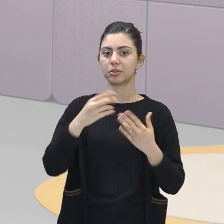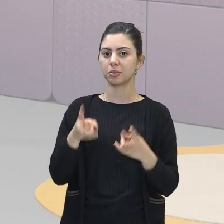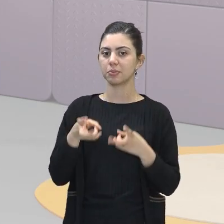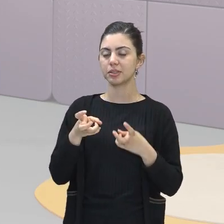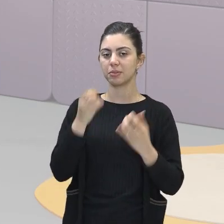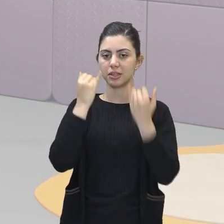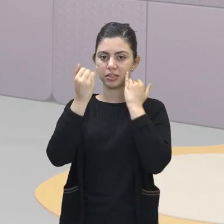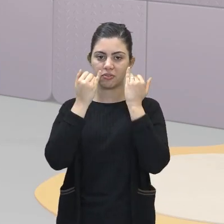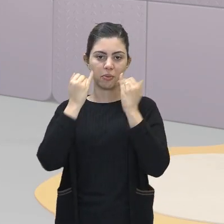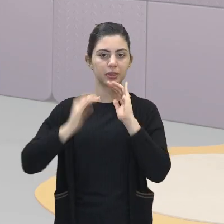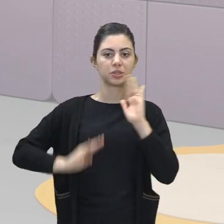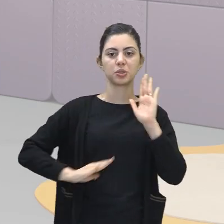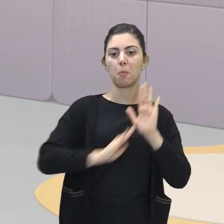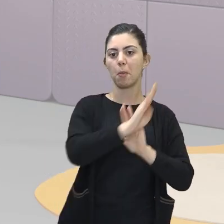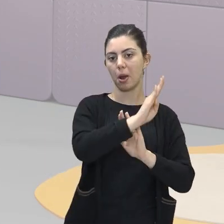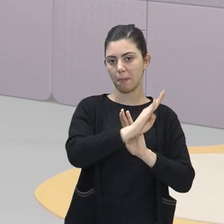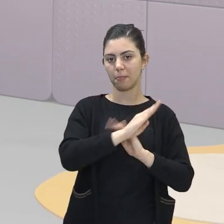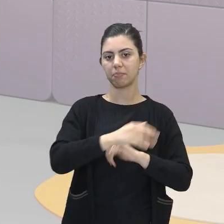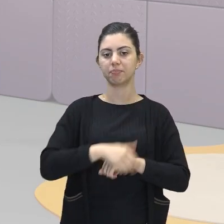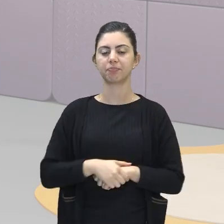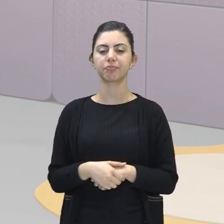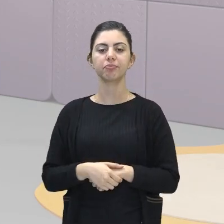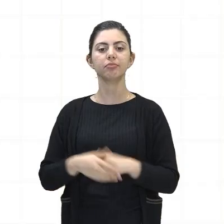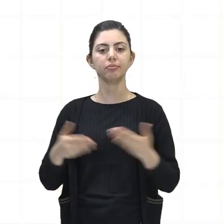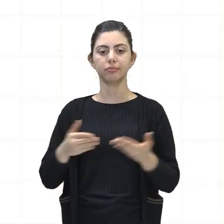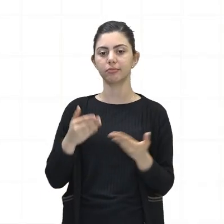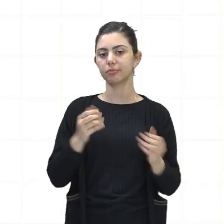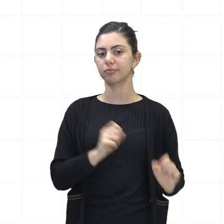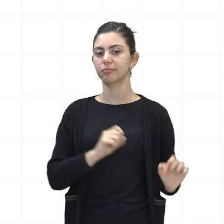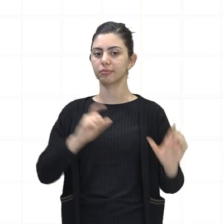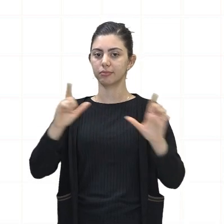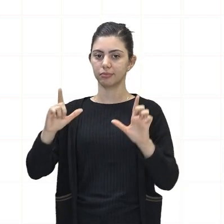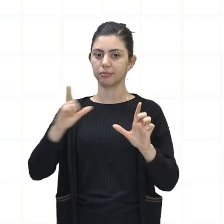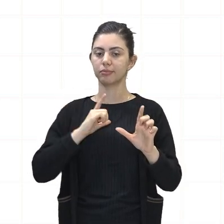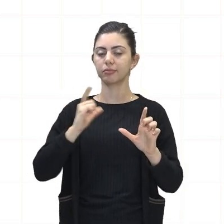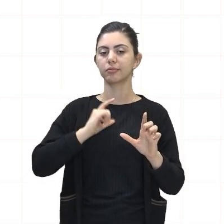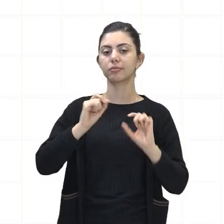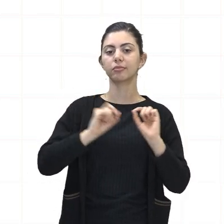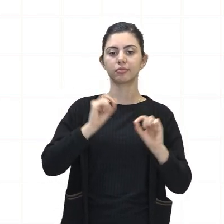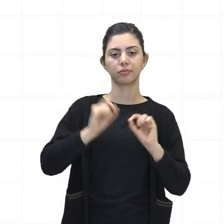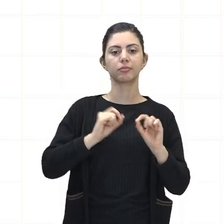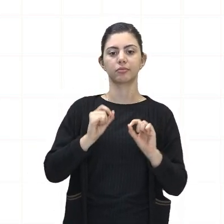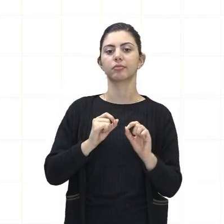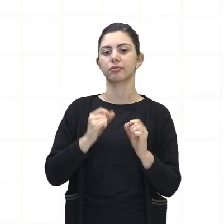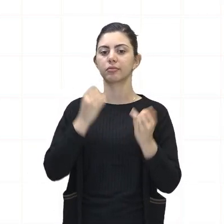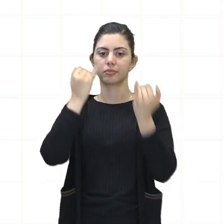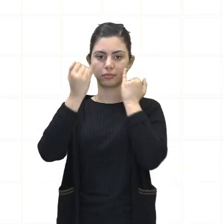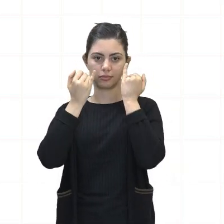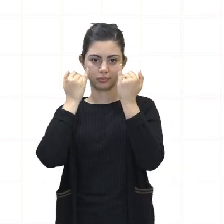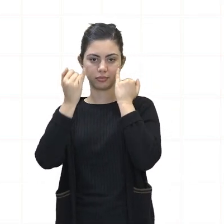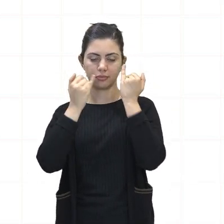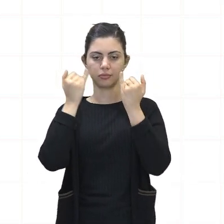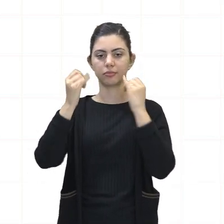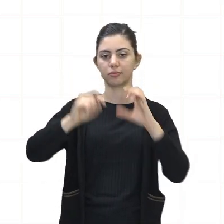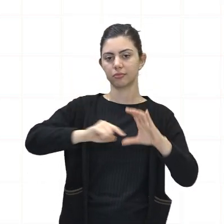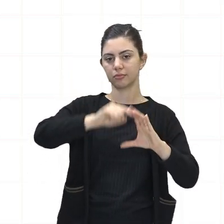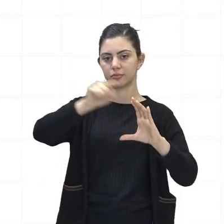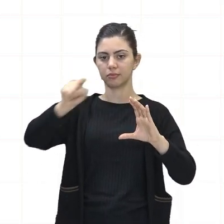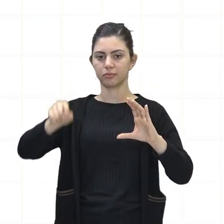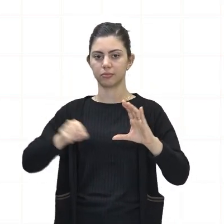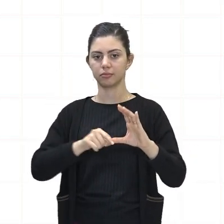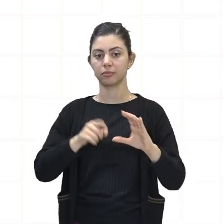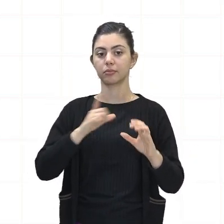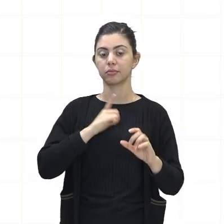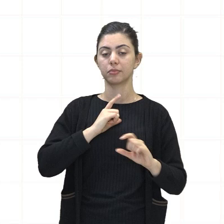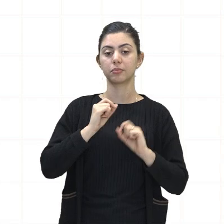tendem a ser cada vez maiores. Nessa próxima tela a gente vai ver esse gráfico aí que mostra a relação entre